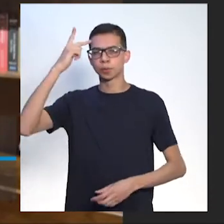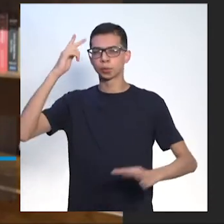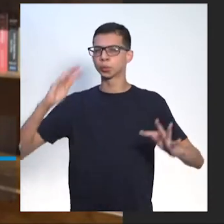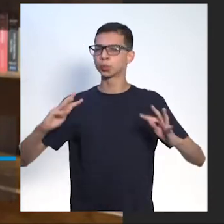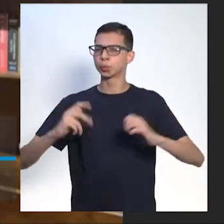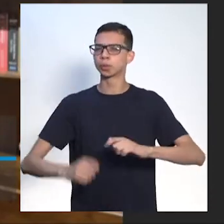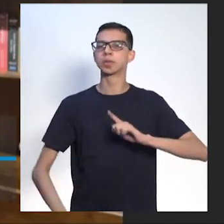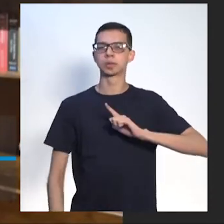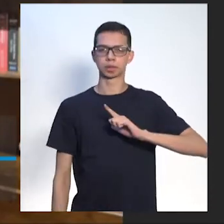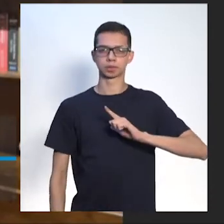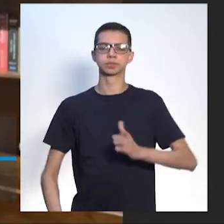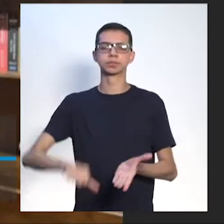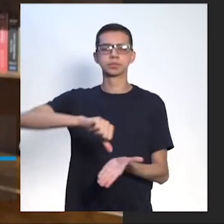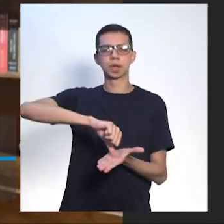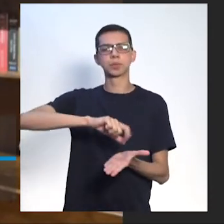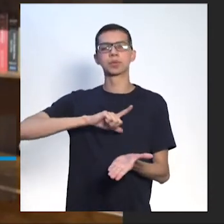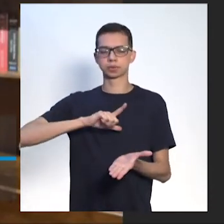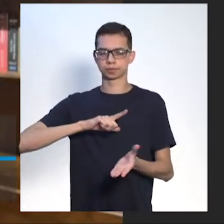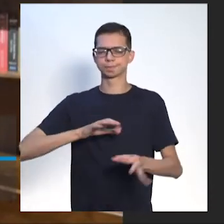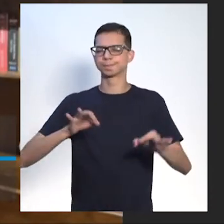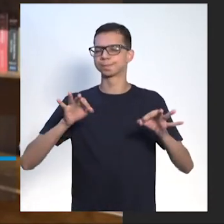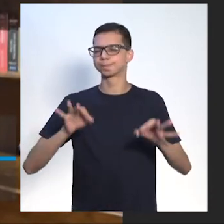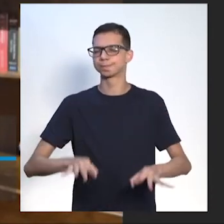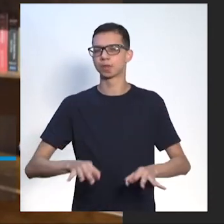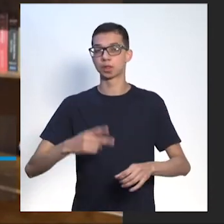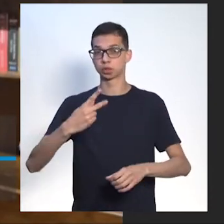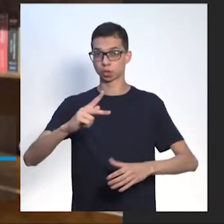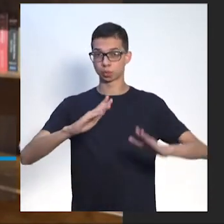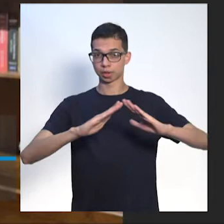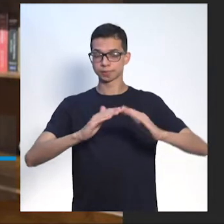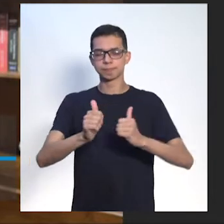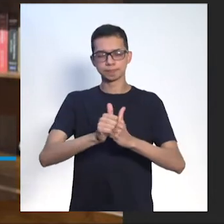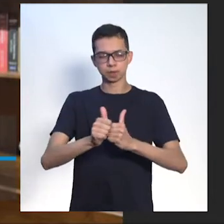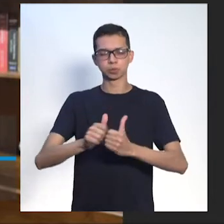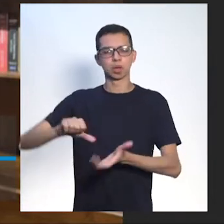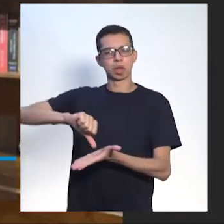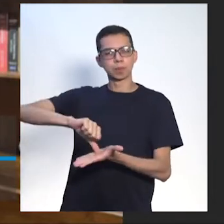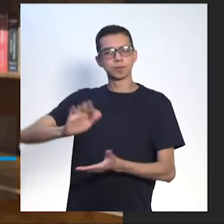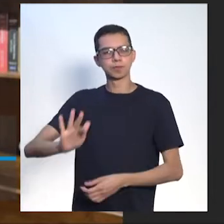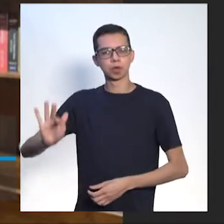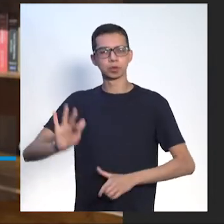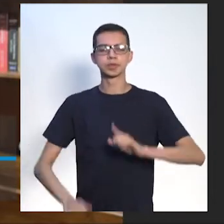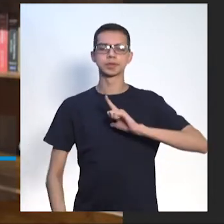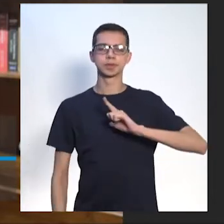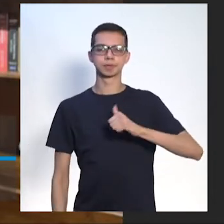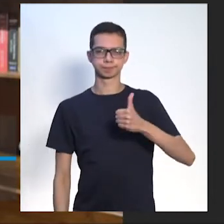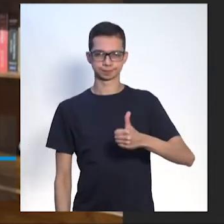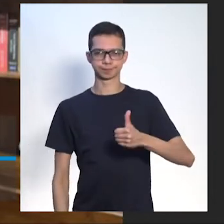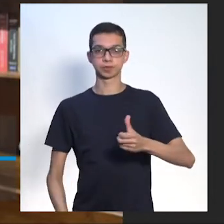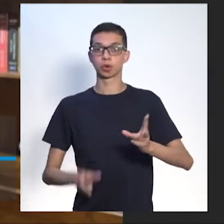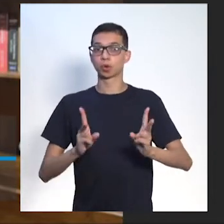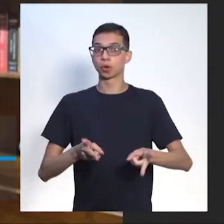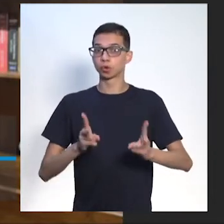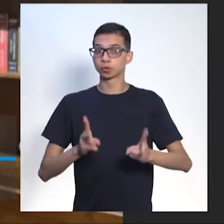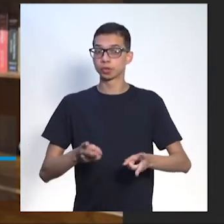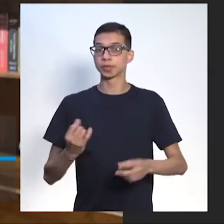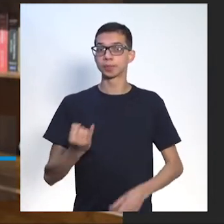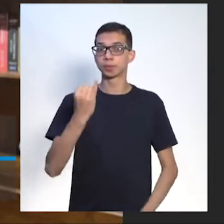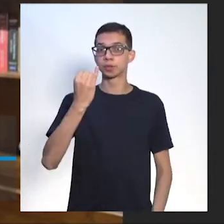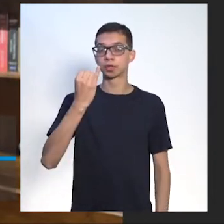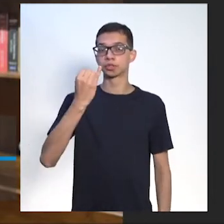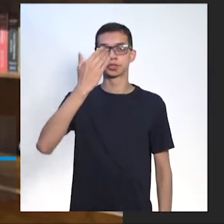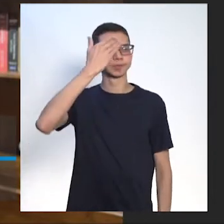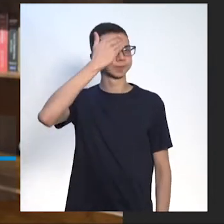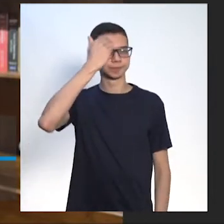então deve ter um campus próximo da sua casa. Tranquilo? Vamos seguir em frente. O que mais é importante e não pode sair da minha vista